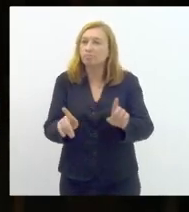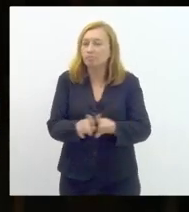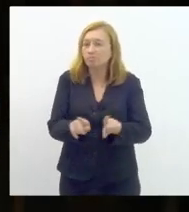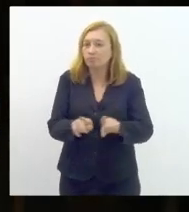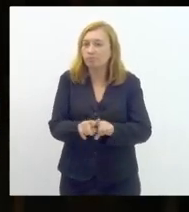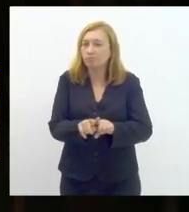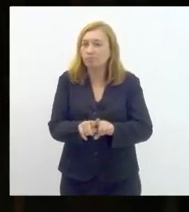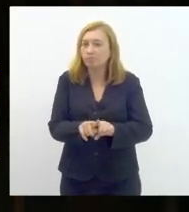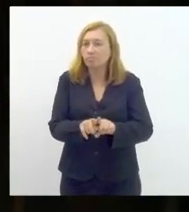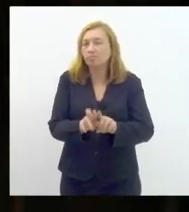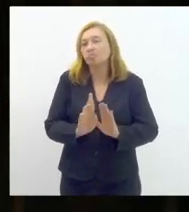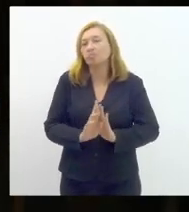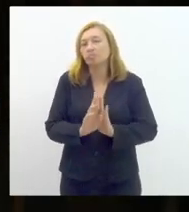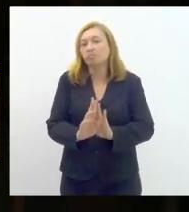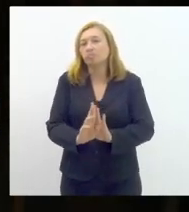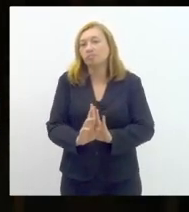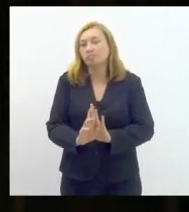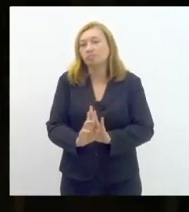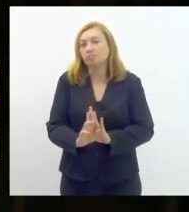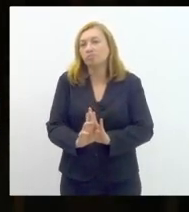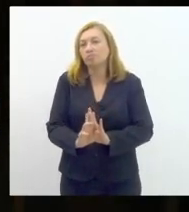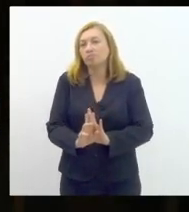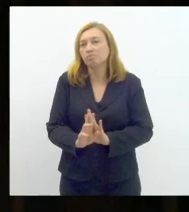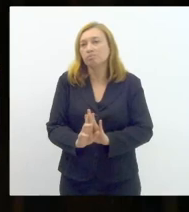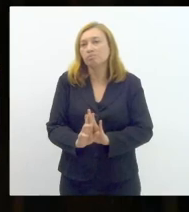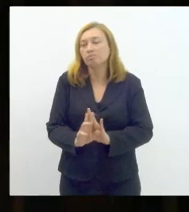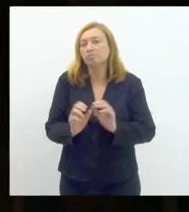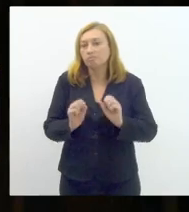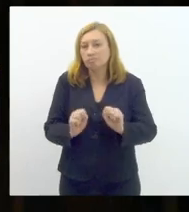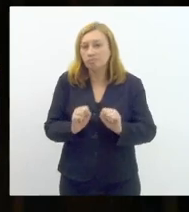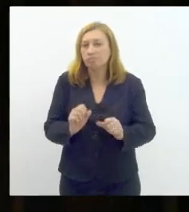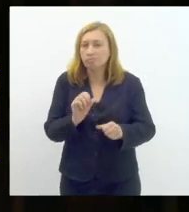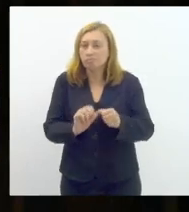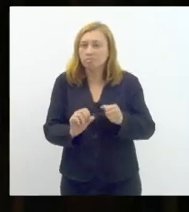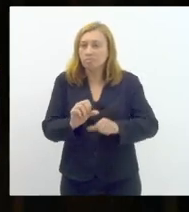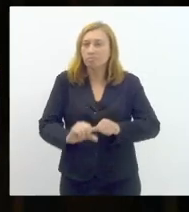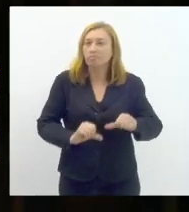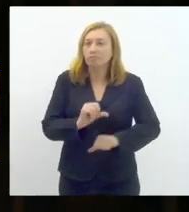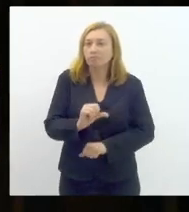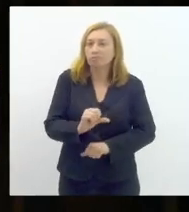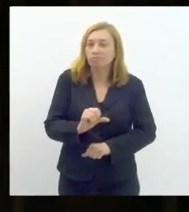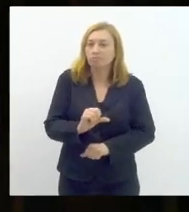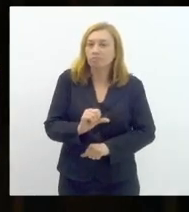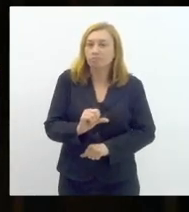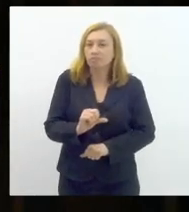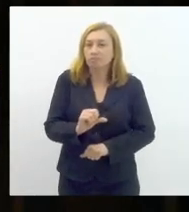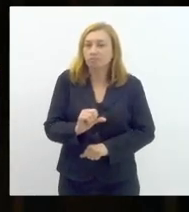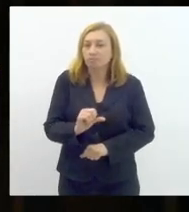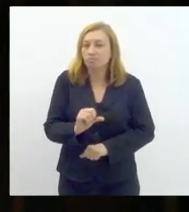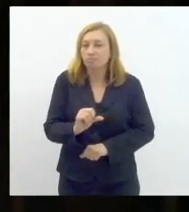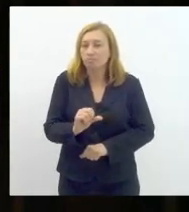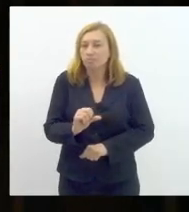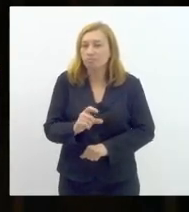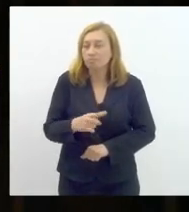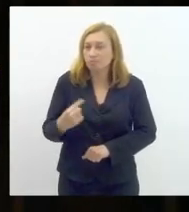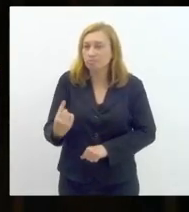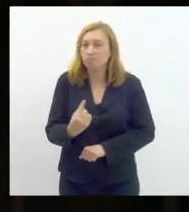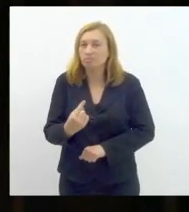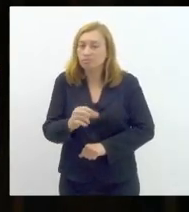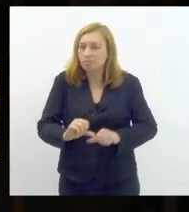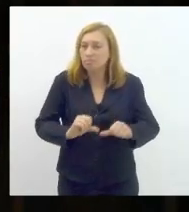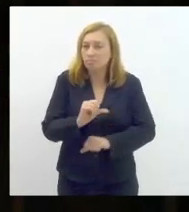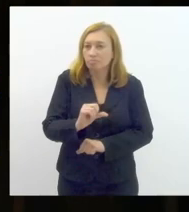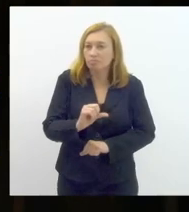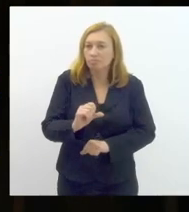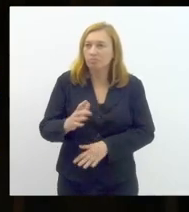que representar que a gente pode fazer a mudança, porque a gente é a mudança. A mudança